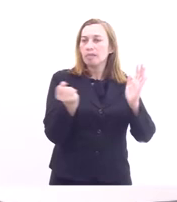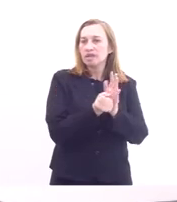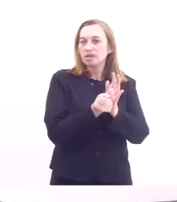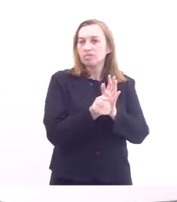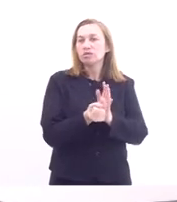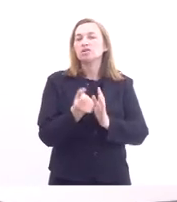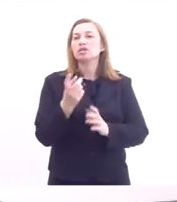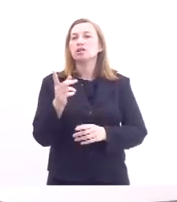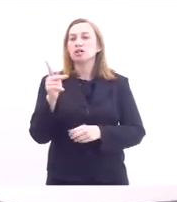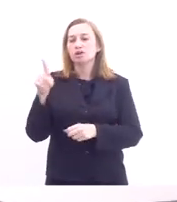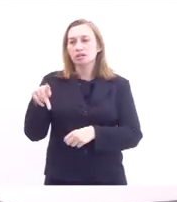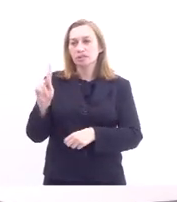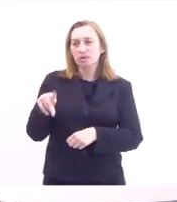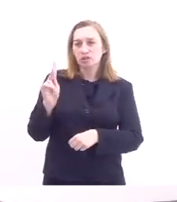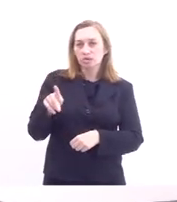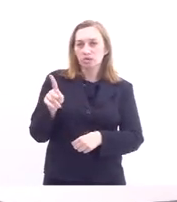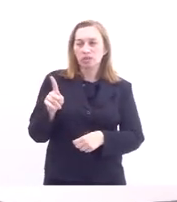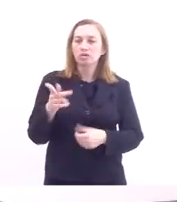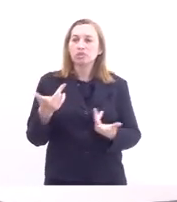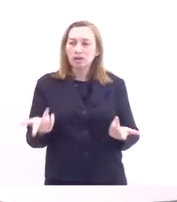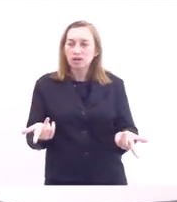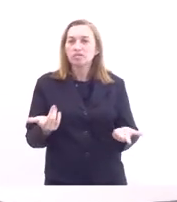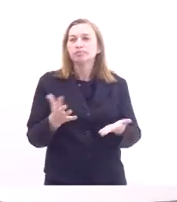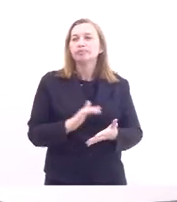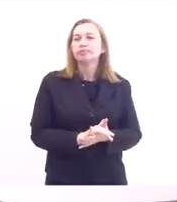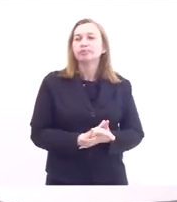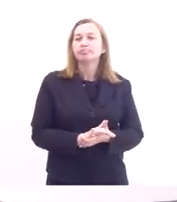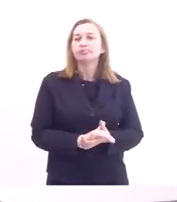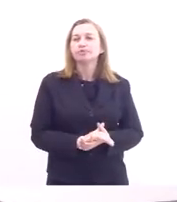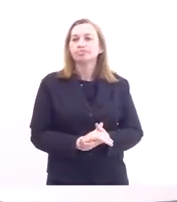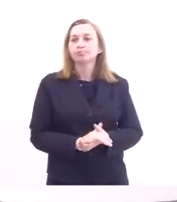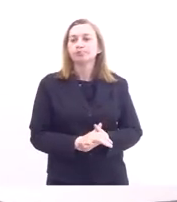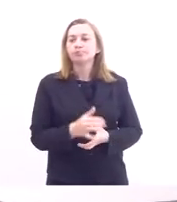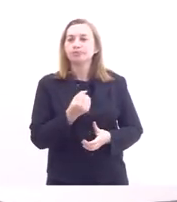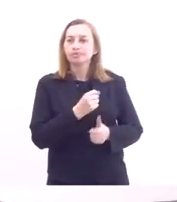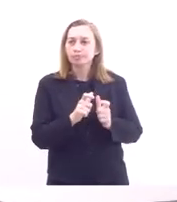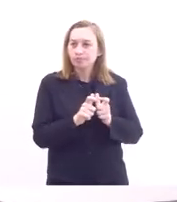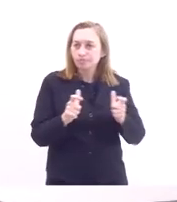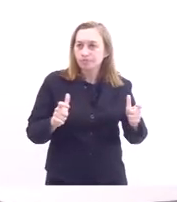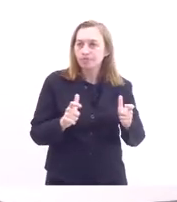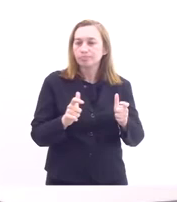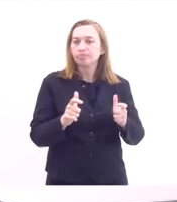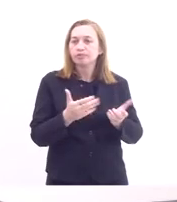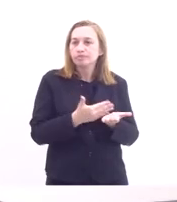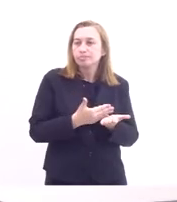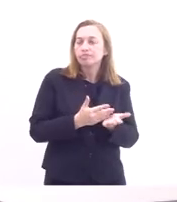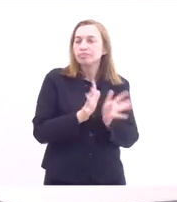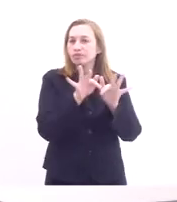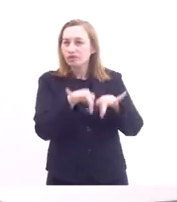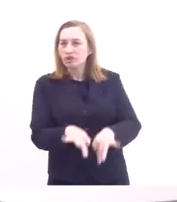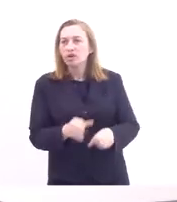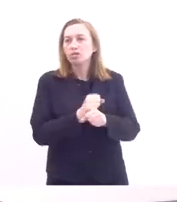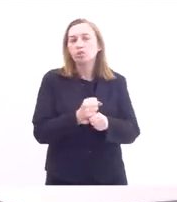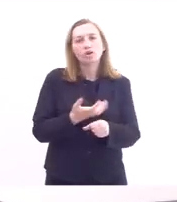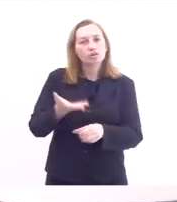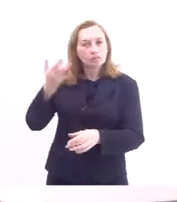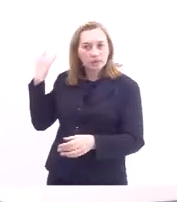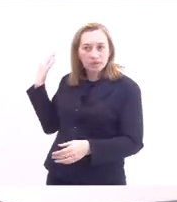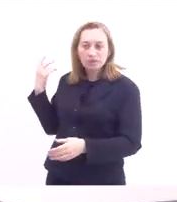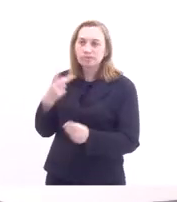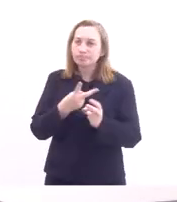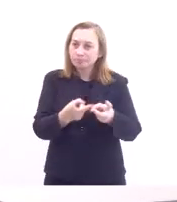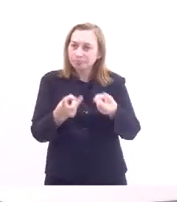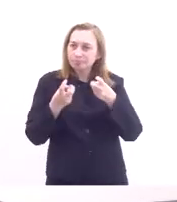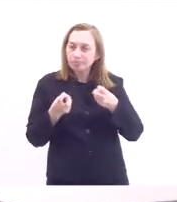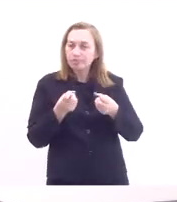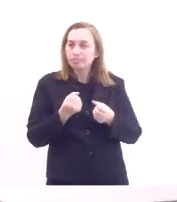participações especiais, que, na realidade, ela já vinha tendo aumento desde o início do ano passado, do final do ano passado, né? A gente já